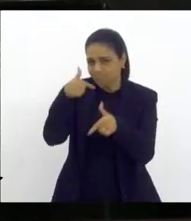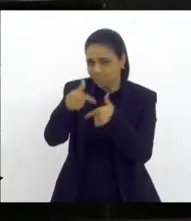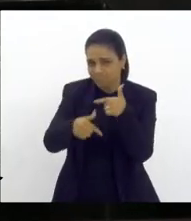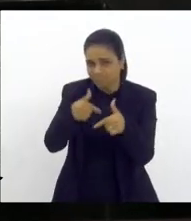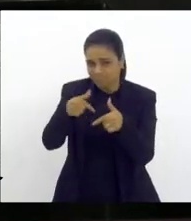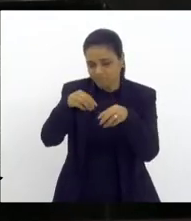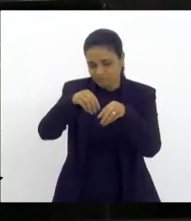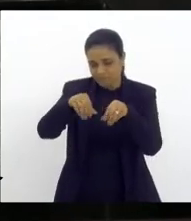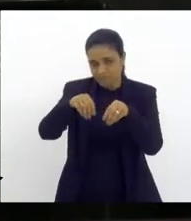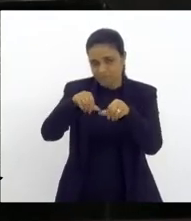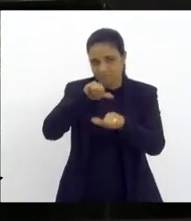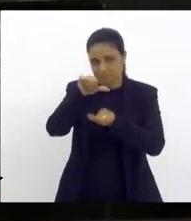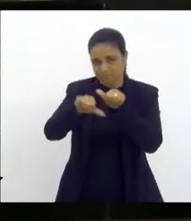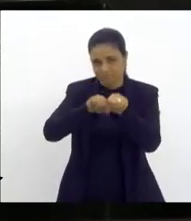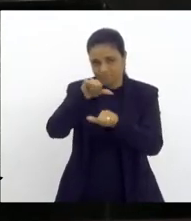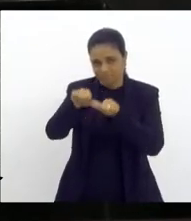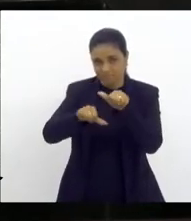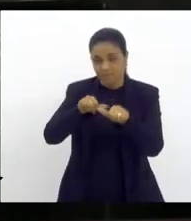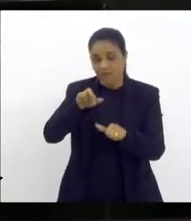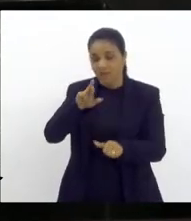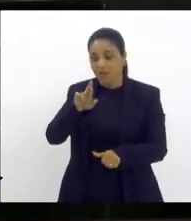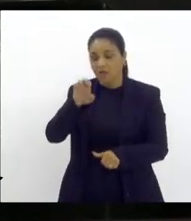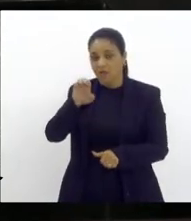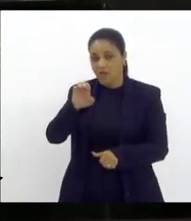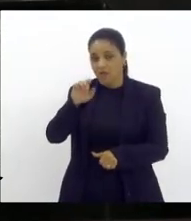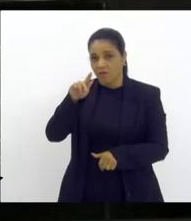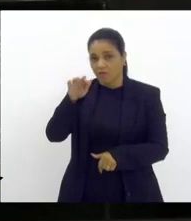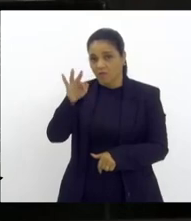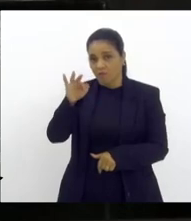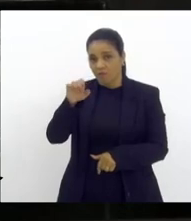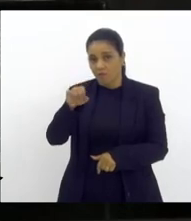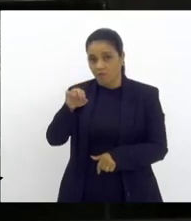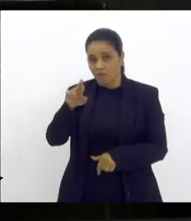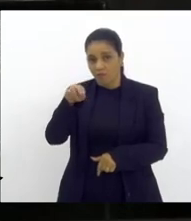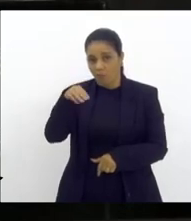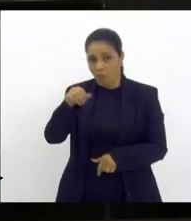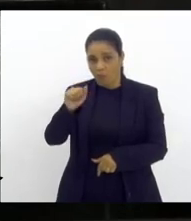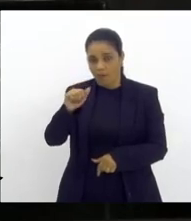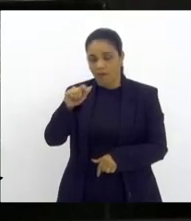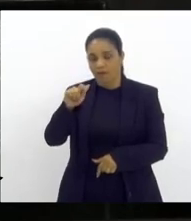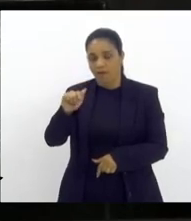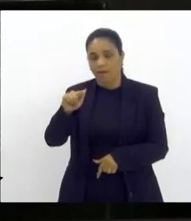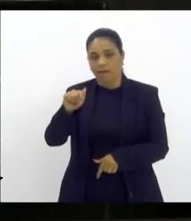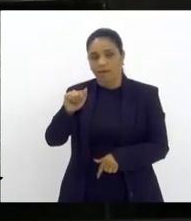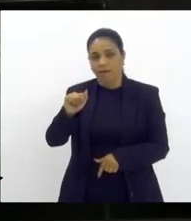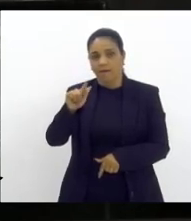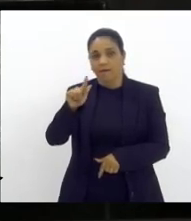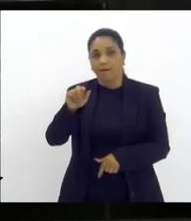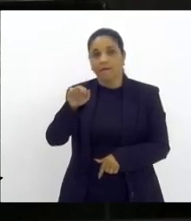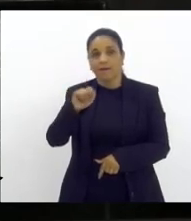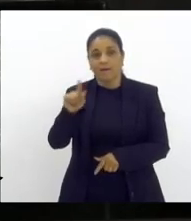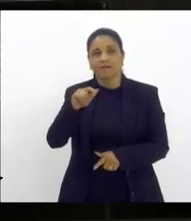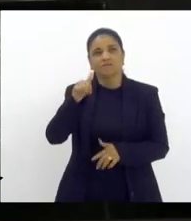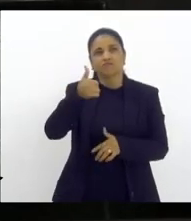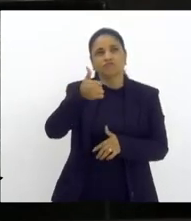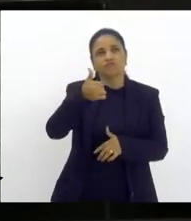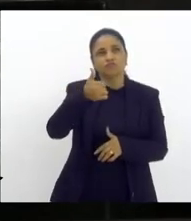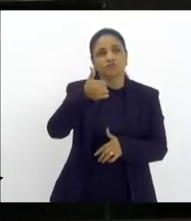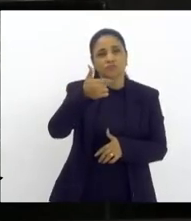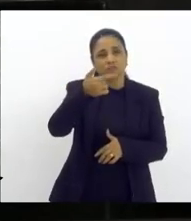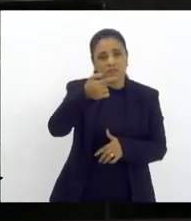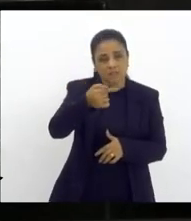Popular desde 27 anos quando ocorreu no dia 17 de abril de